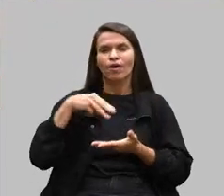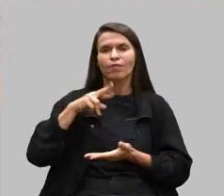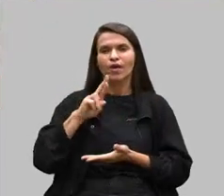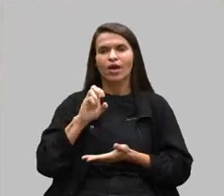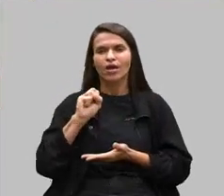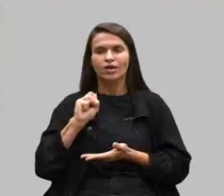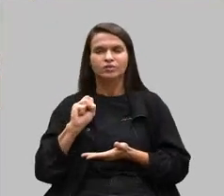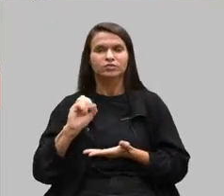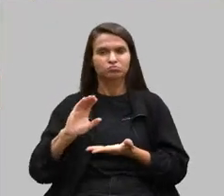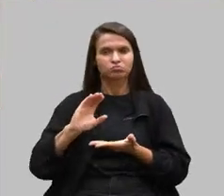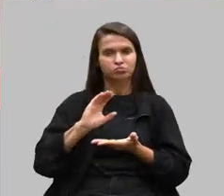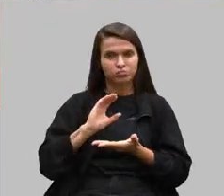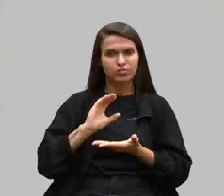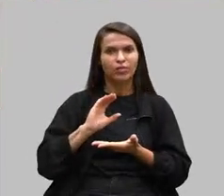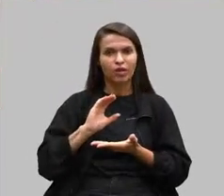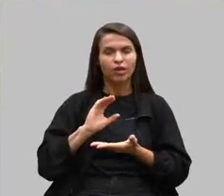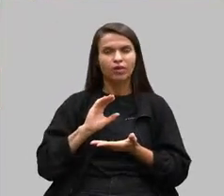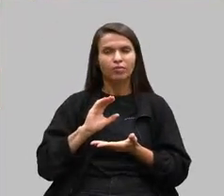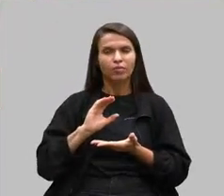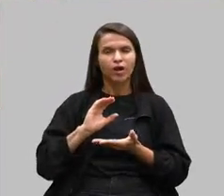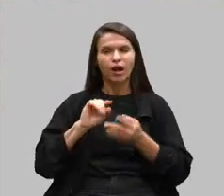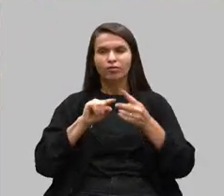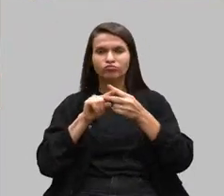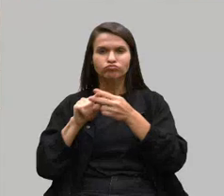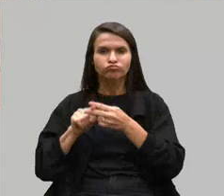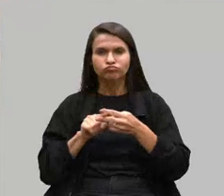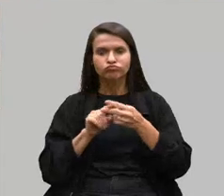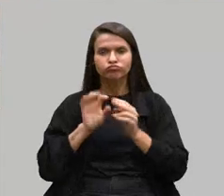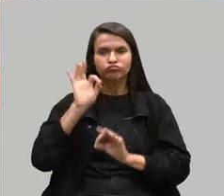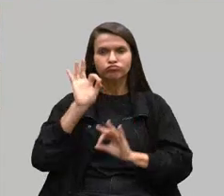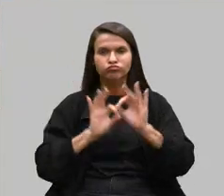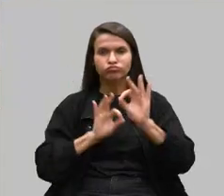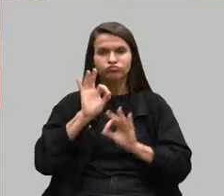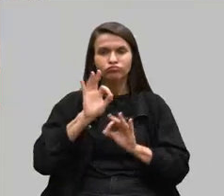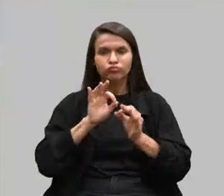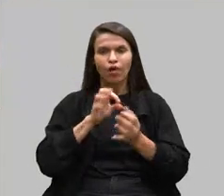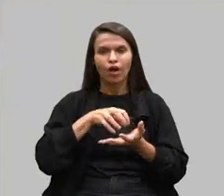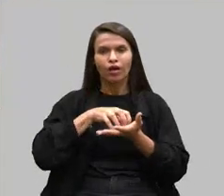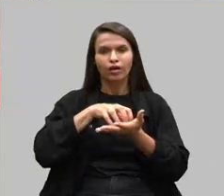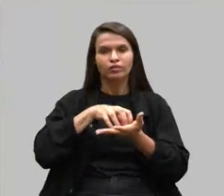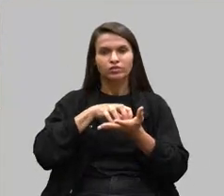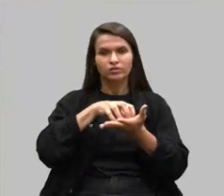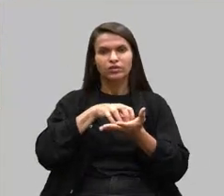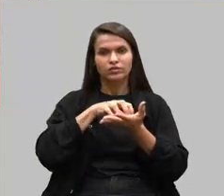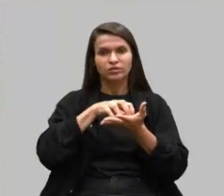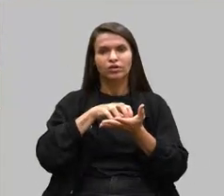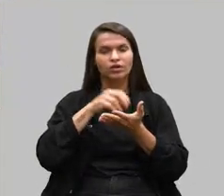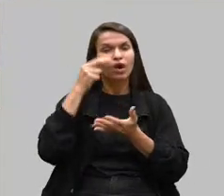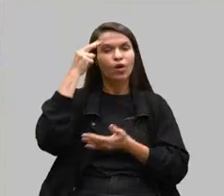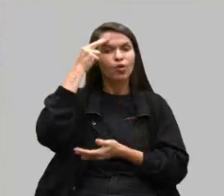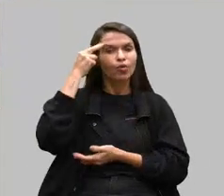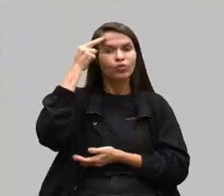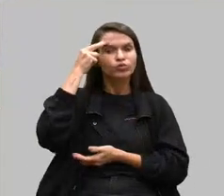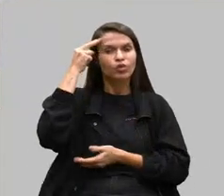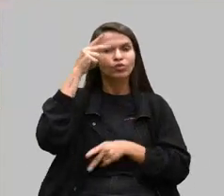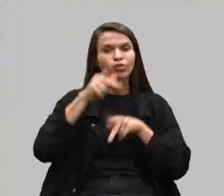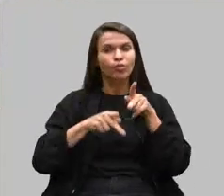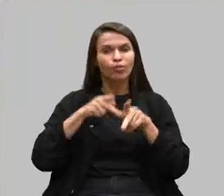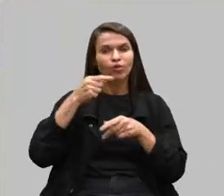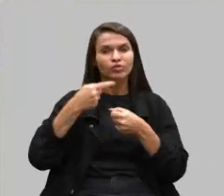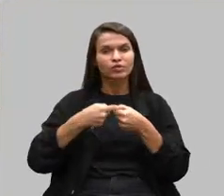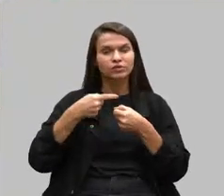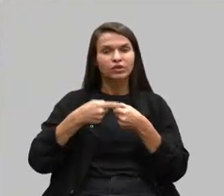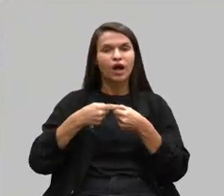pra gente para restaurar aquela aquela Estação lá né que é o sonho do Povo de moeda é